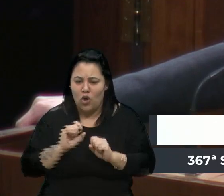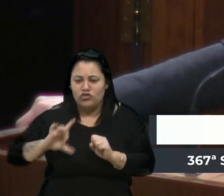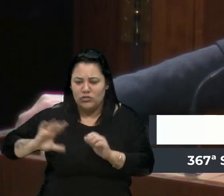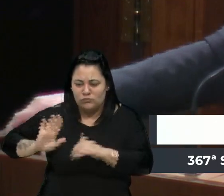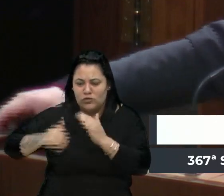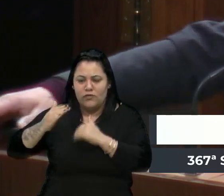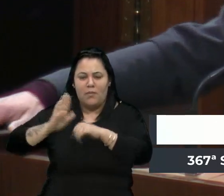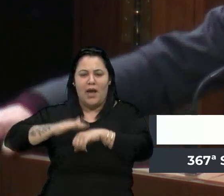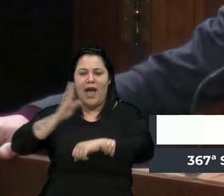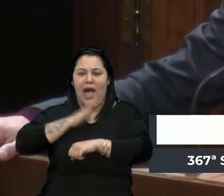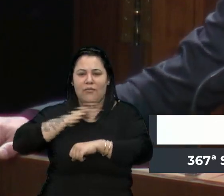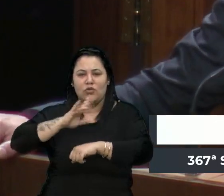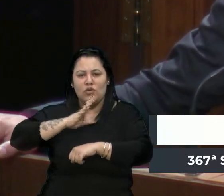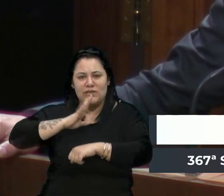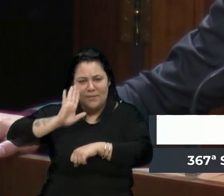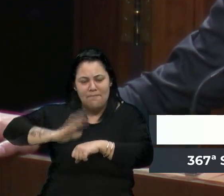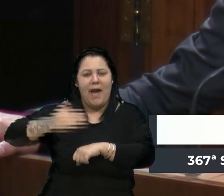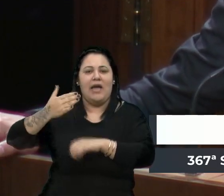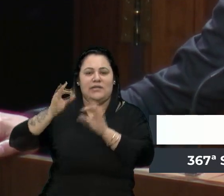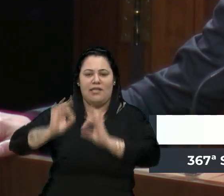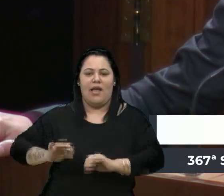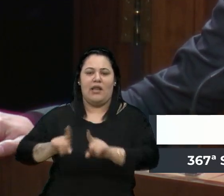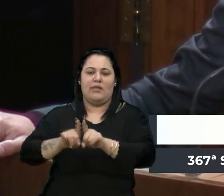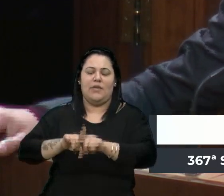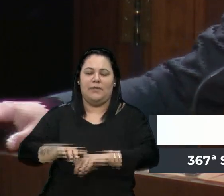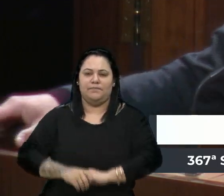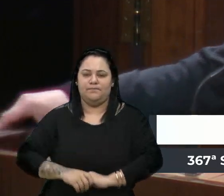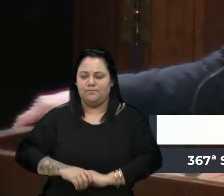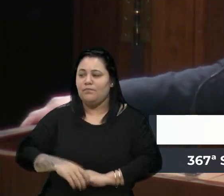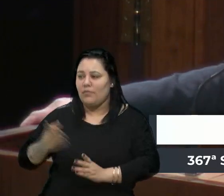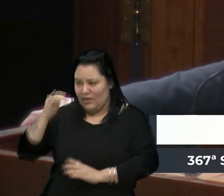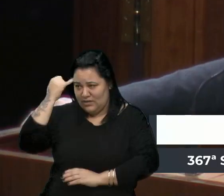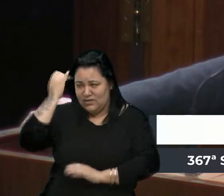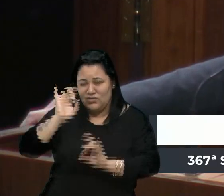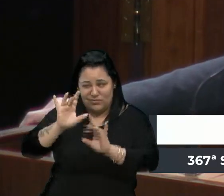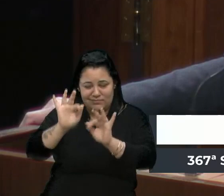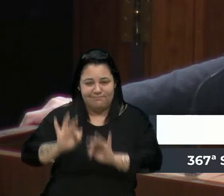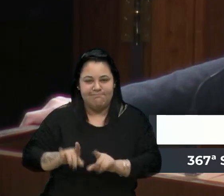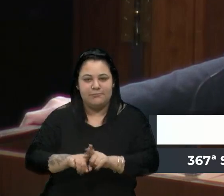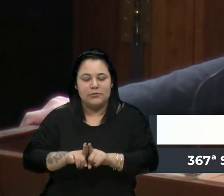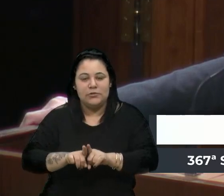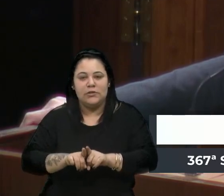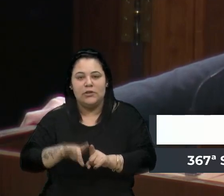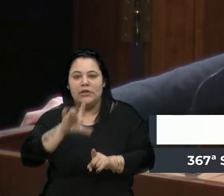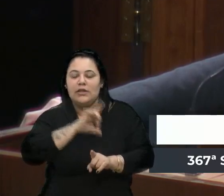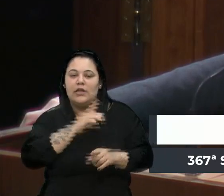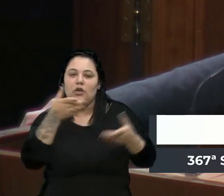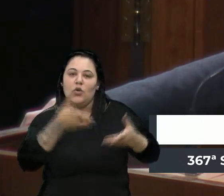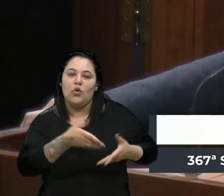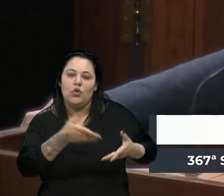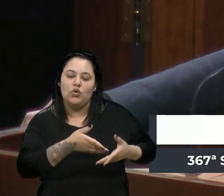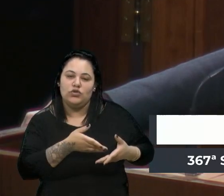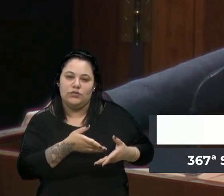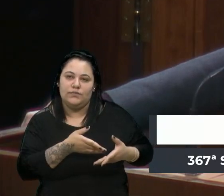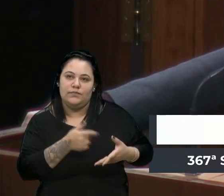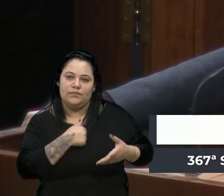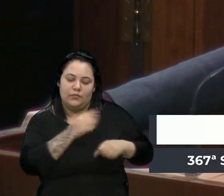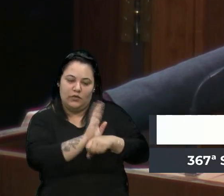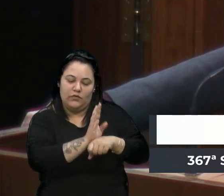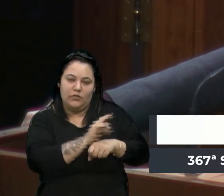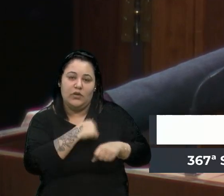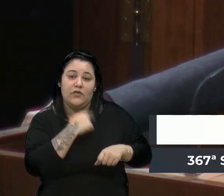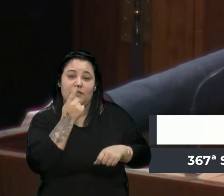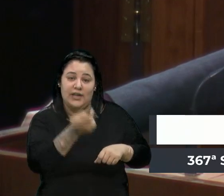de mais conhecimentos. Para o vereador D'Ambrosio, só para concluir, meu nobre presidente, existe hoje, nesse documentário que estava me referindo antes